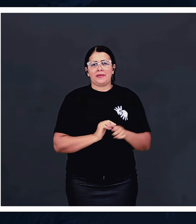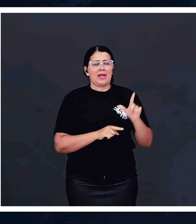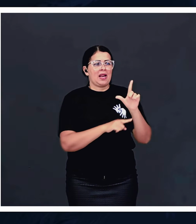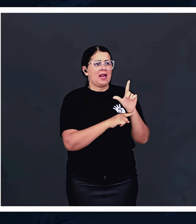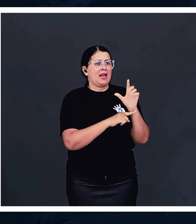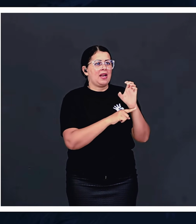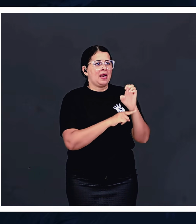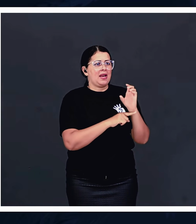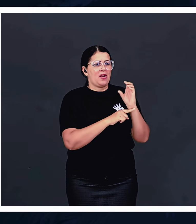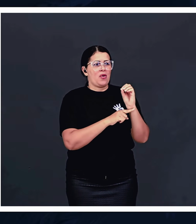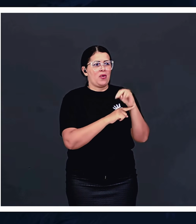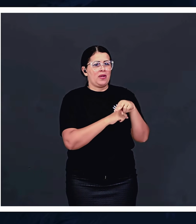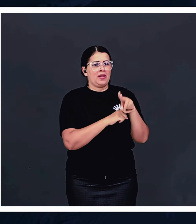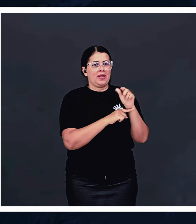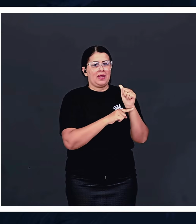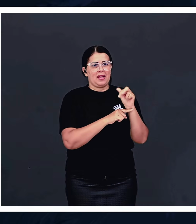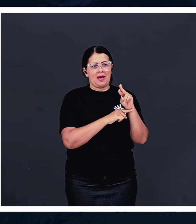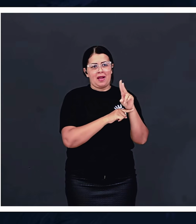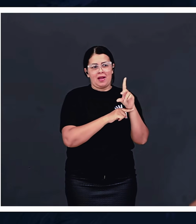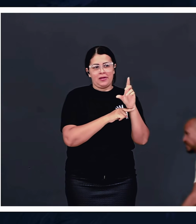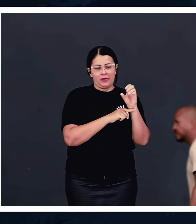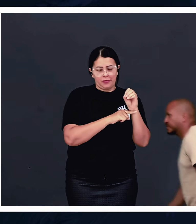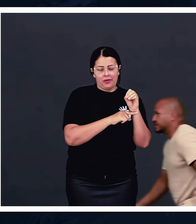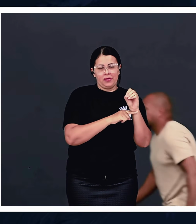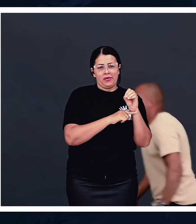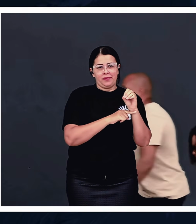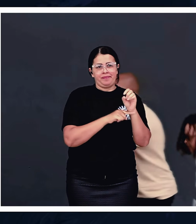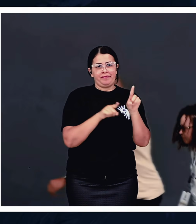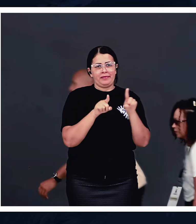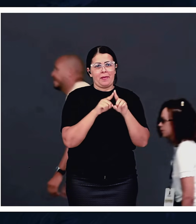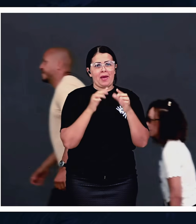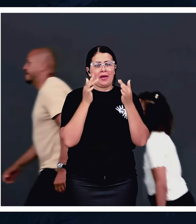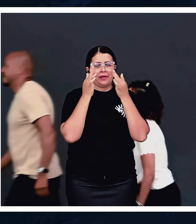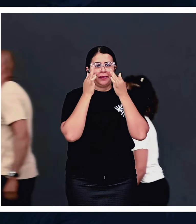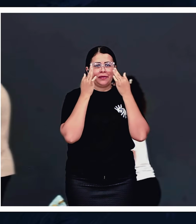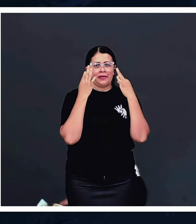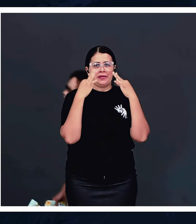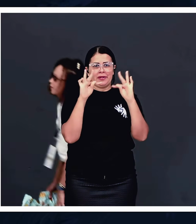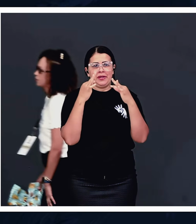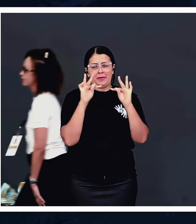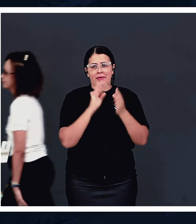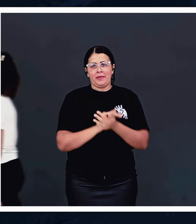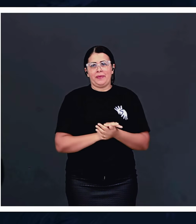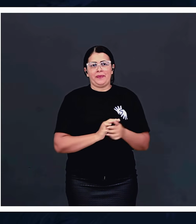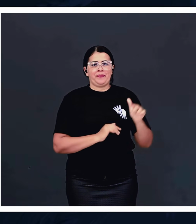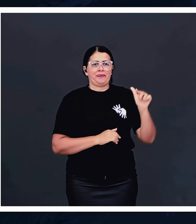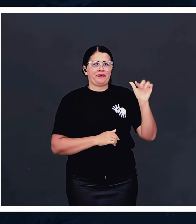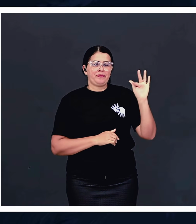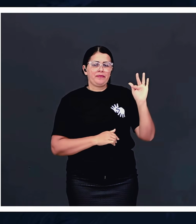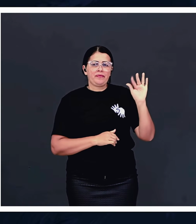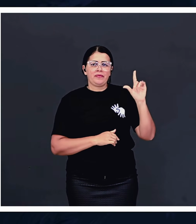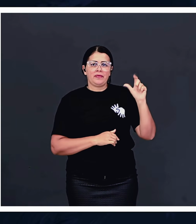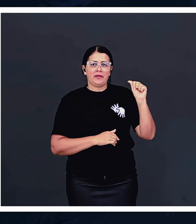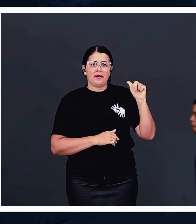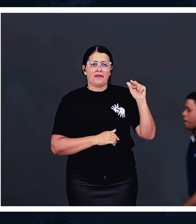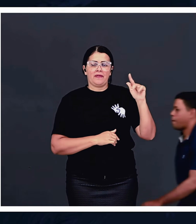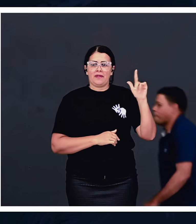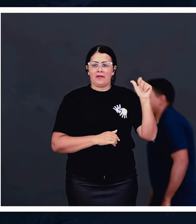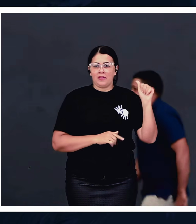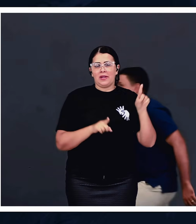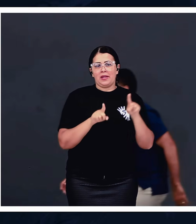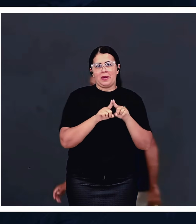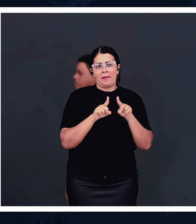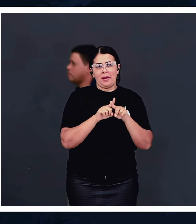Leonardo José Santos e as testemunhas Flávio dos Santos, que é o irmão